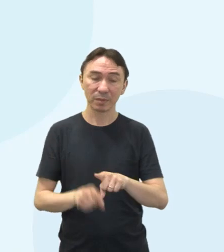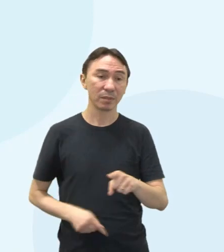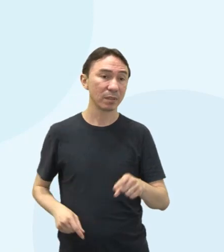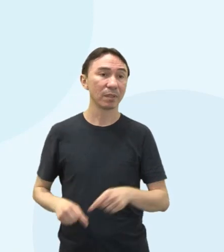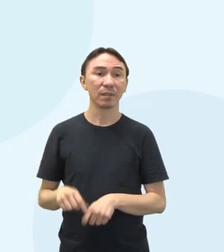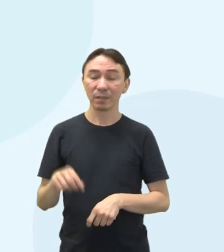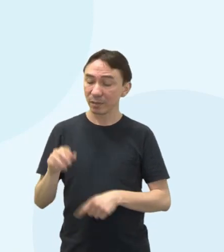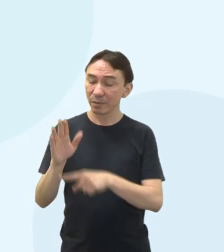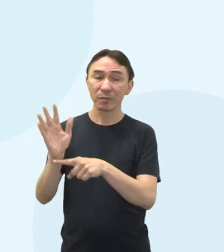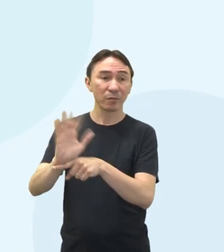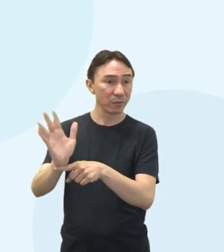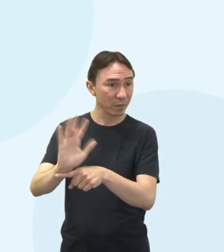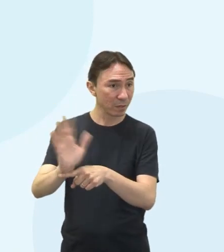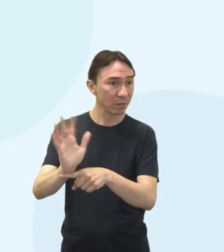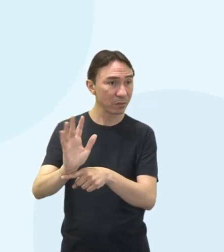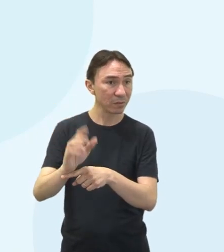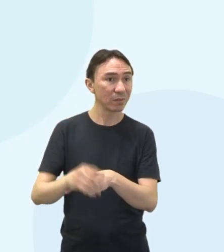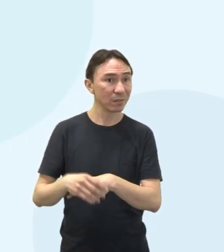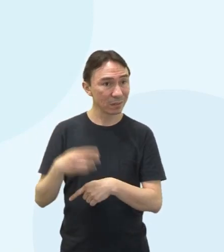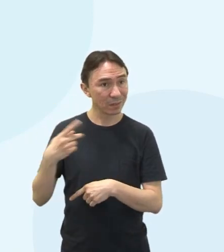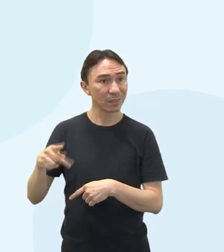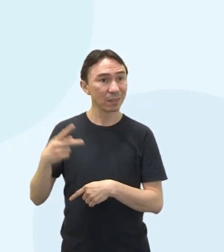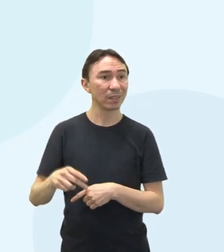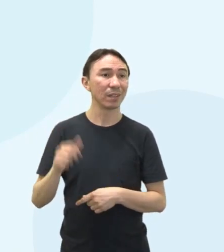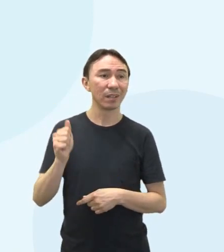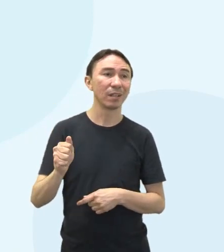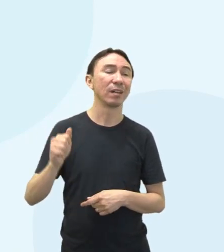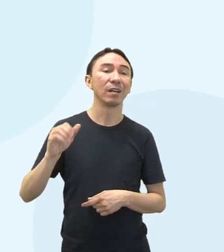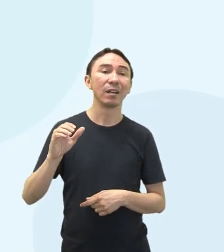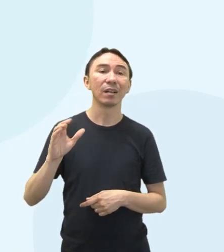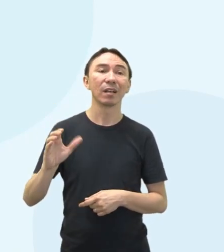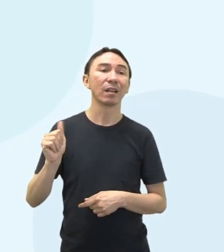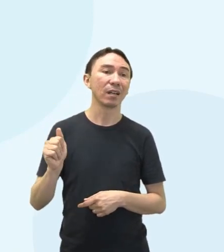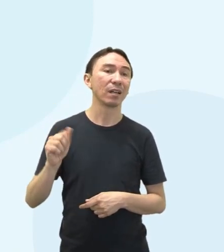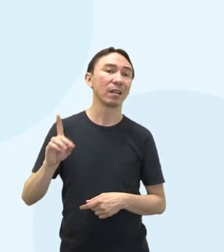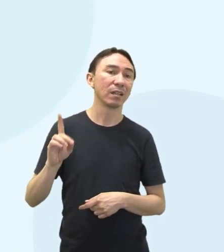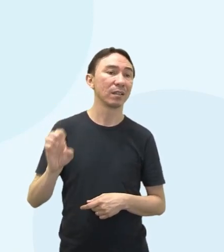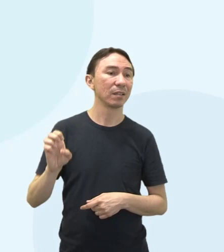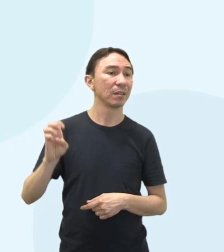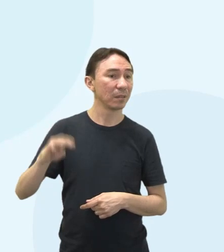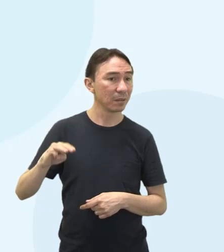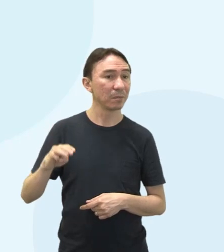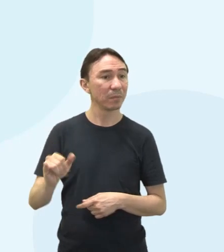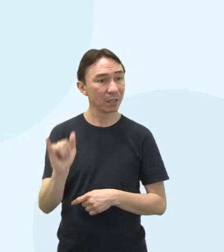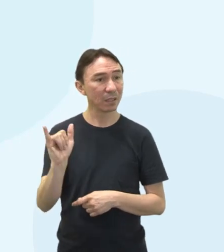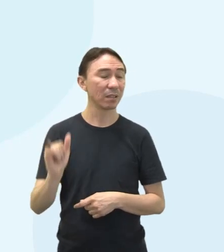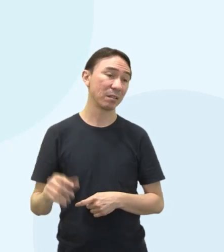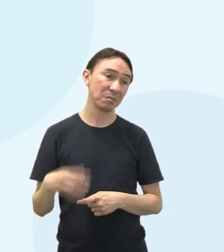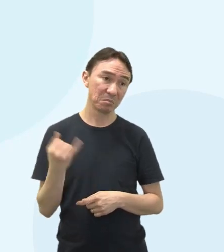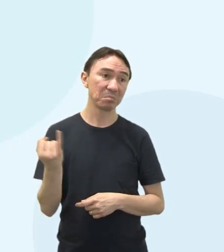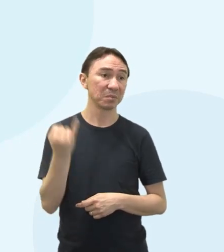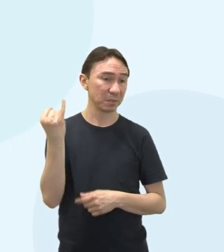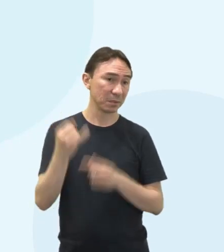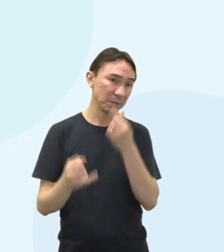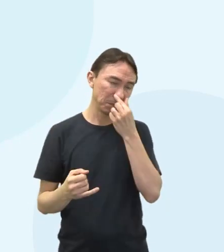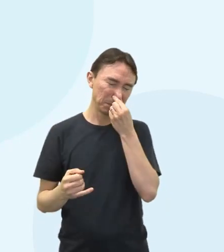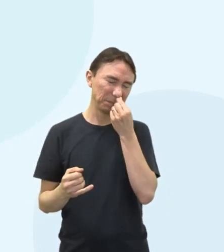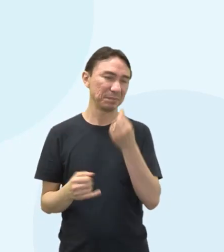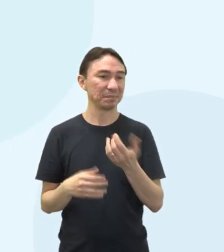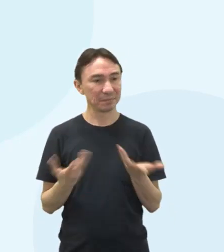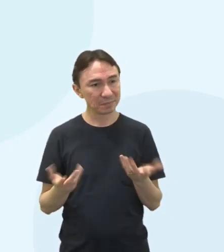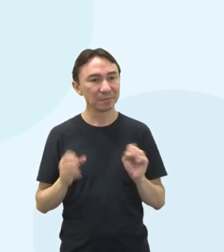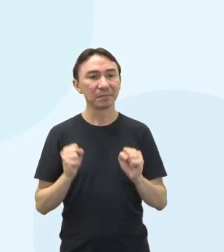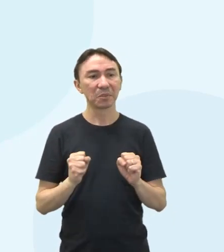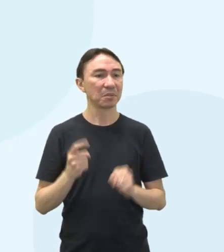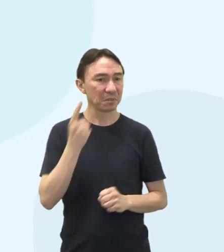muitos conteúdos legais e interessantes que a gente pode desenvolver na sala de aula é não só na sala de aula